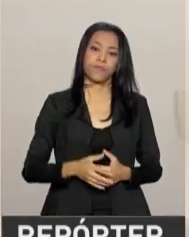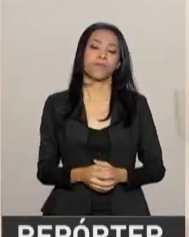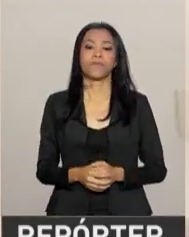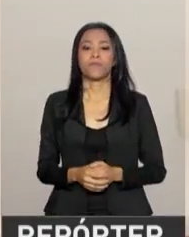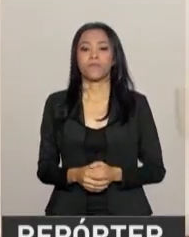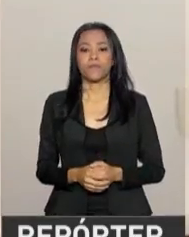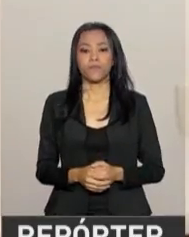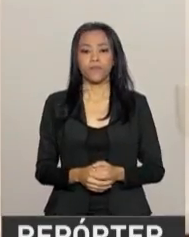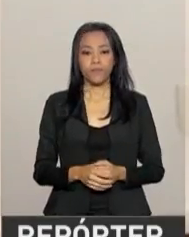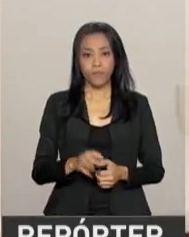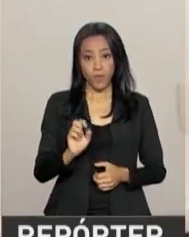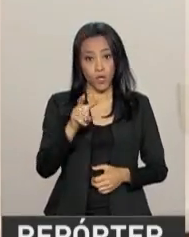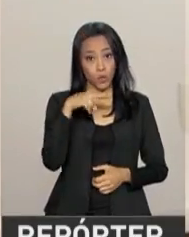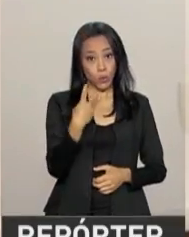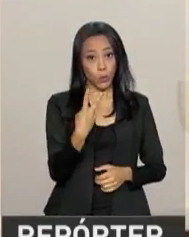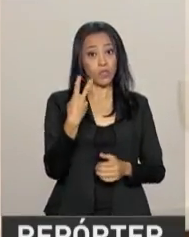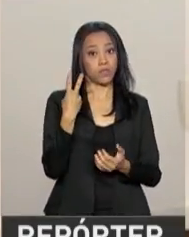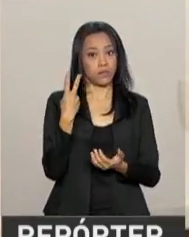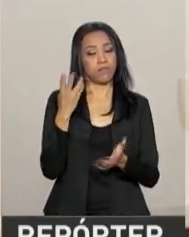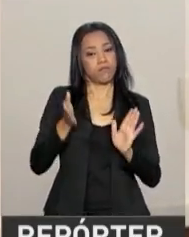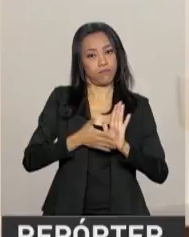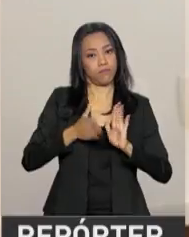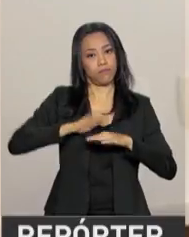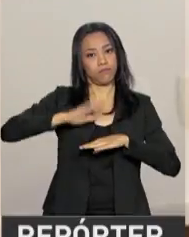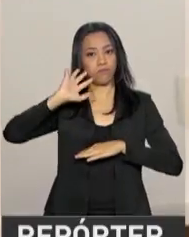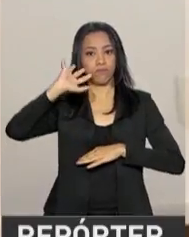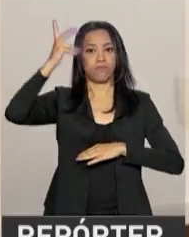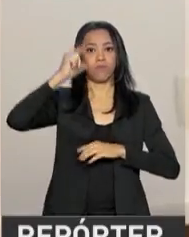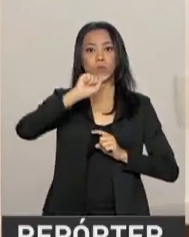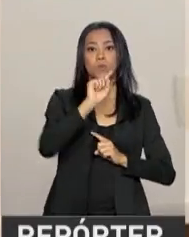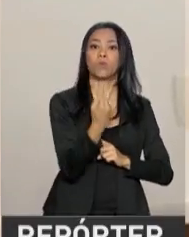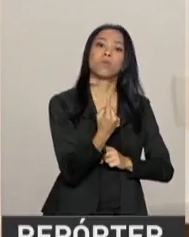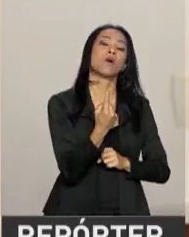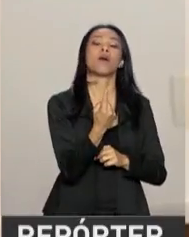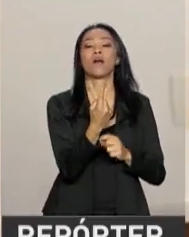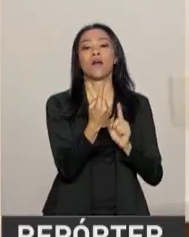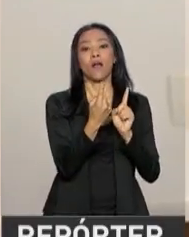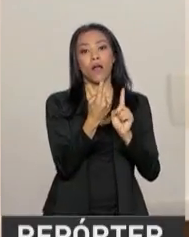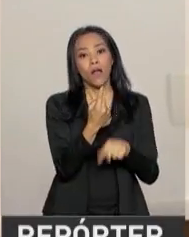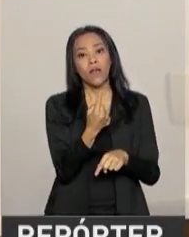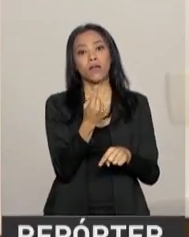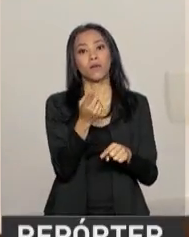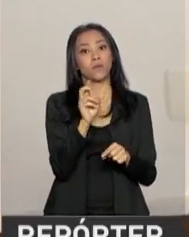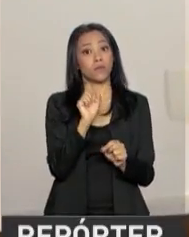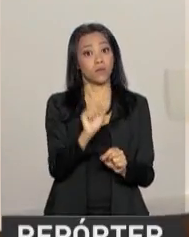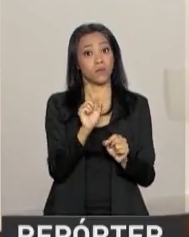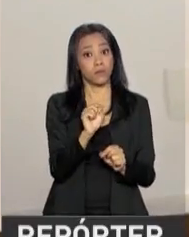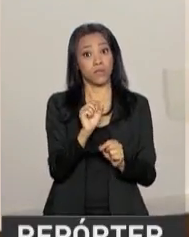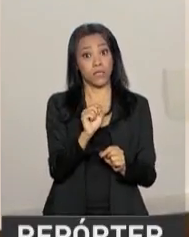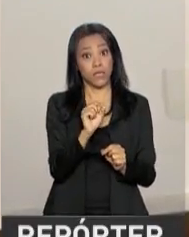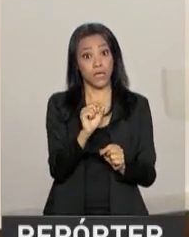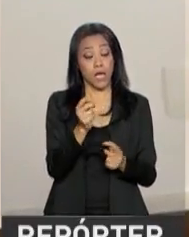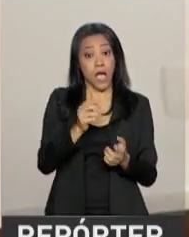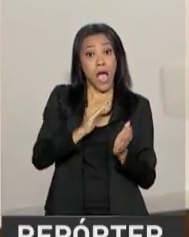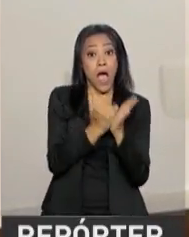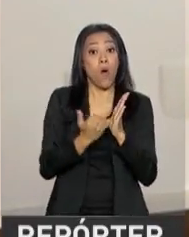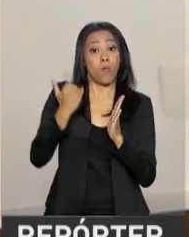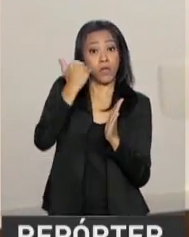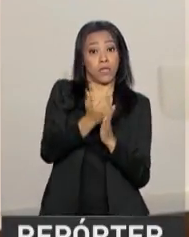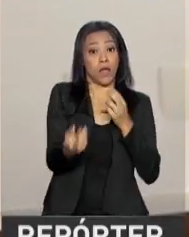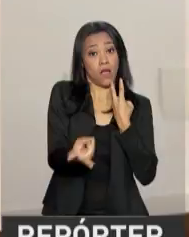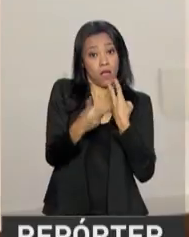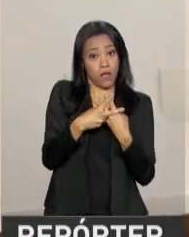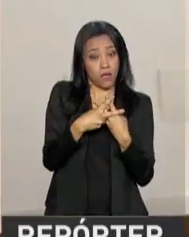e duas medidas importantes foram tomadas uma primeira é que há um agravamento da pena ou seja aumenta a pena